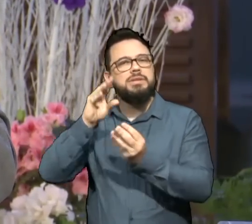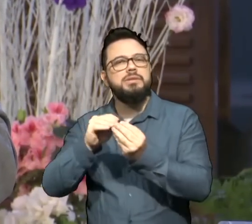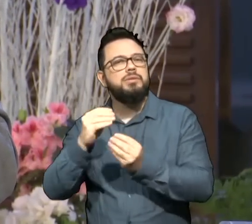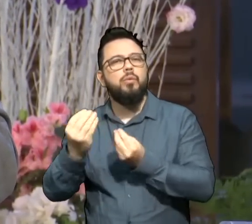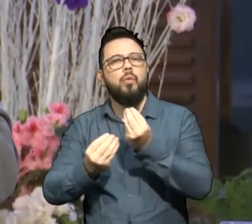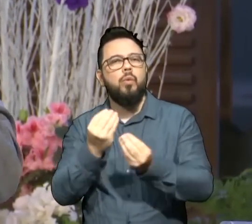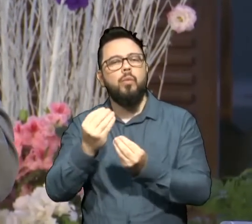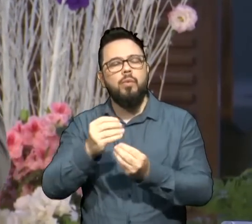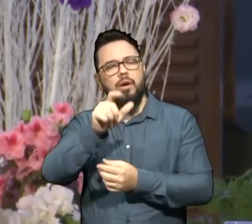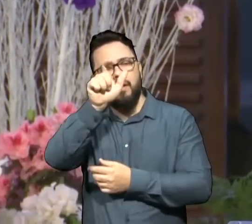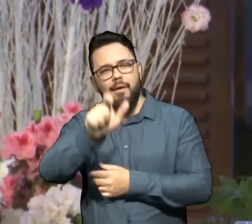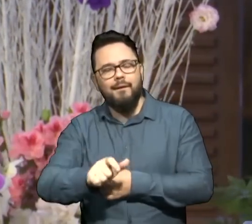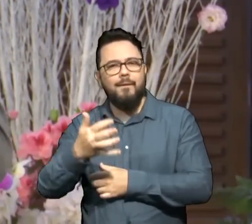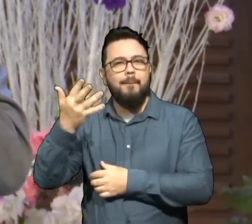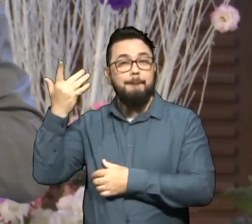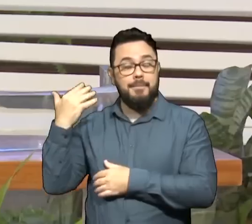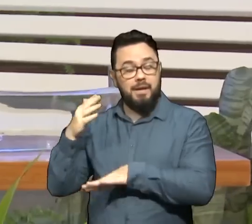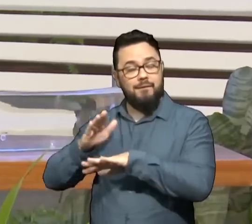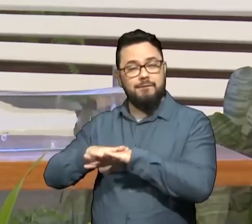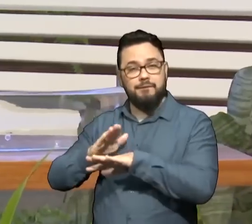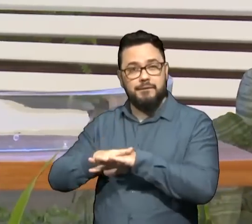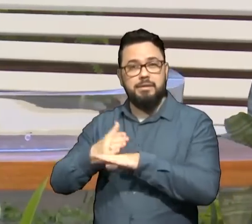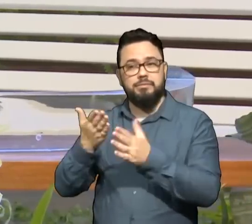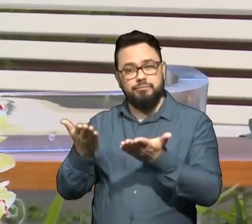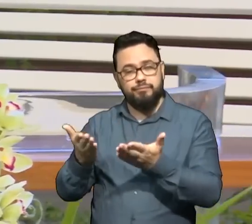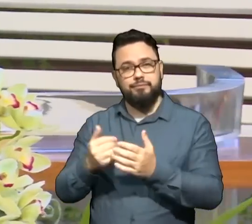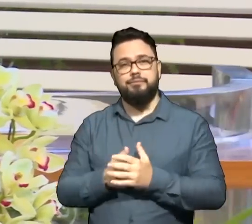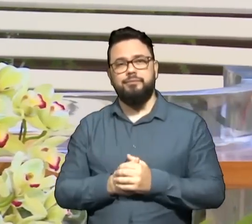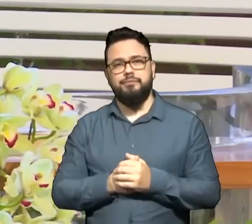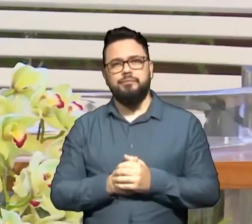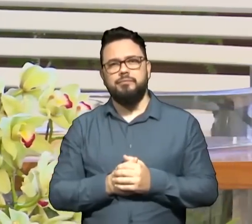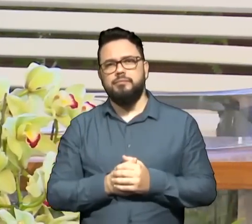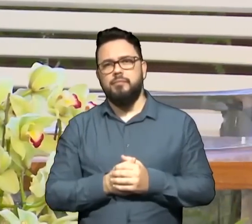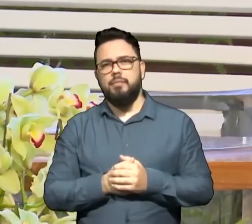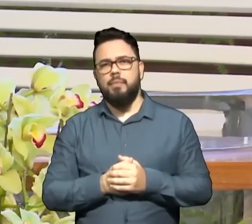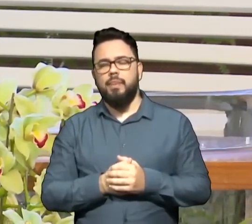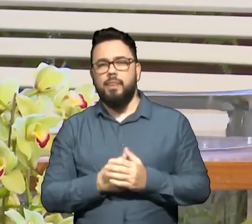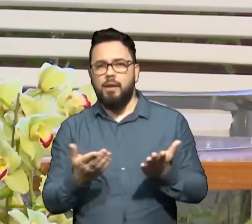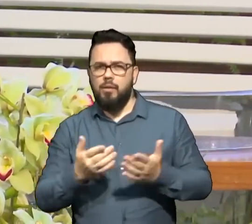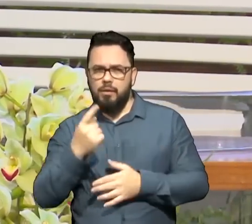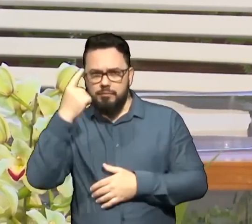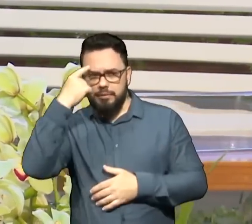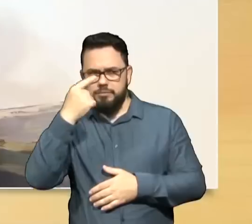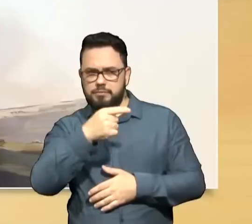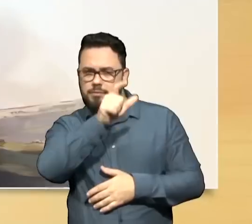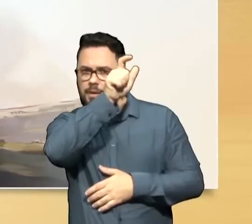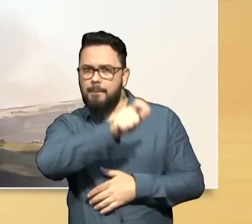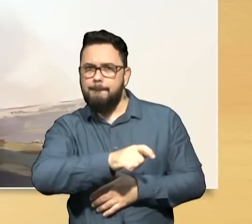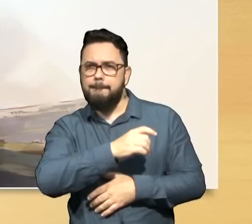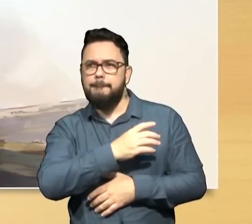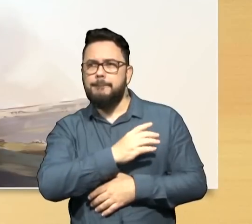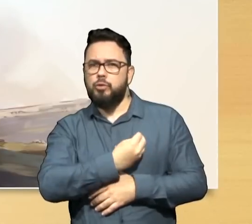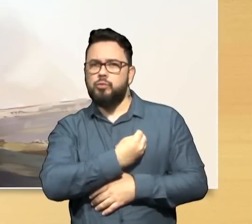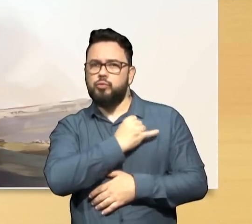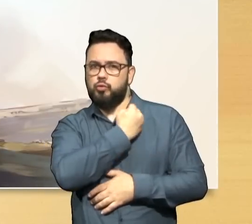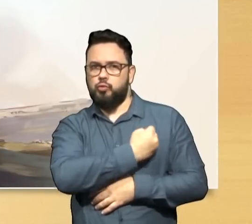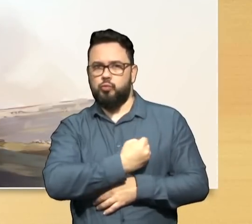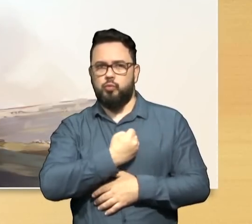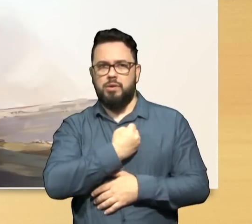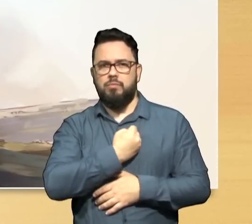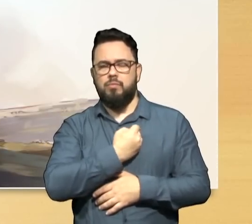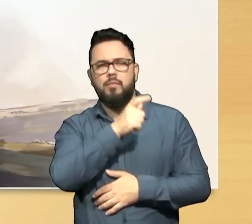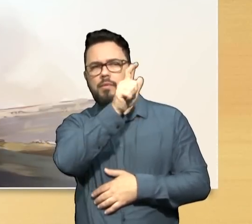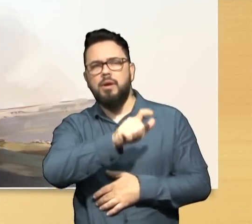agiram como agiram e o que que a gente pode aprender então sobre o apóstolo João vamos ver então Quem era João